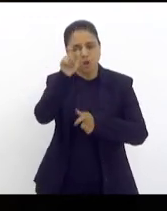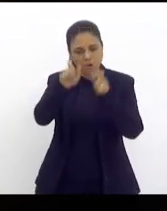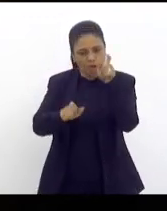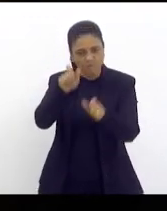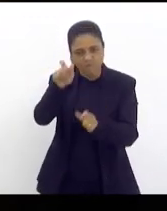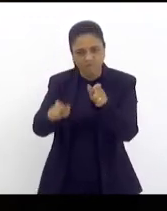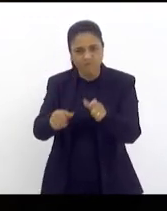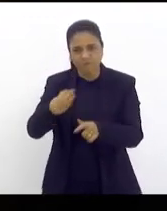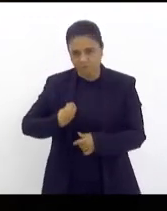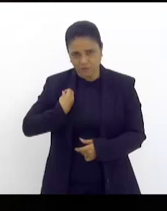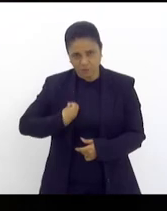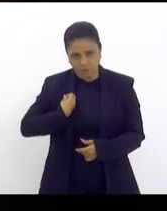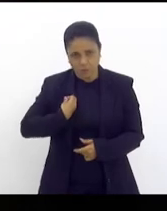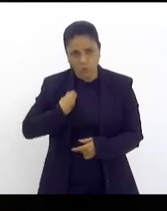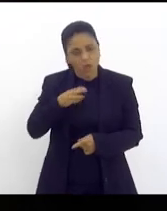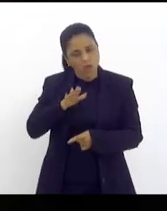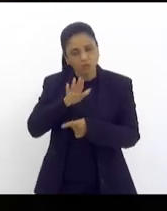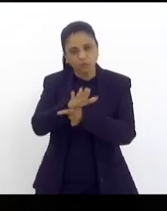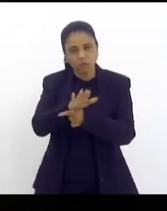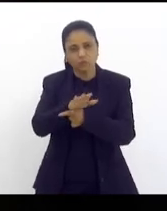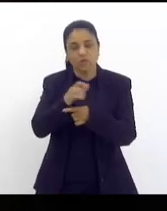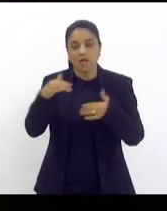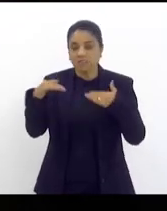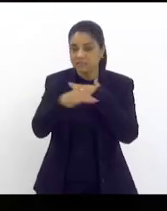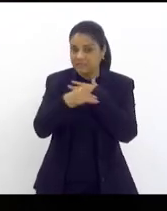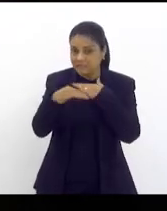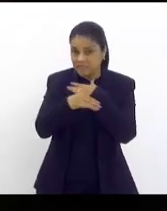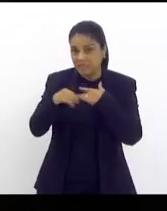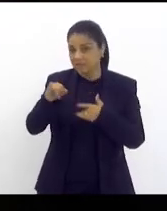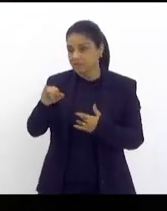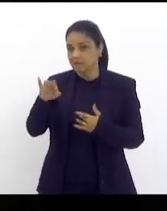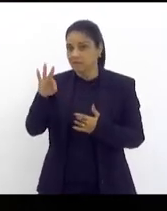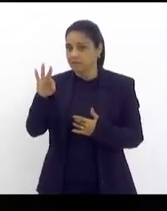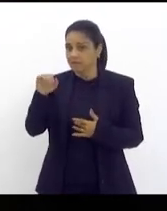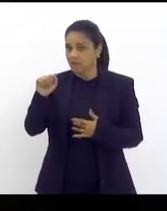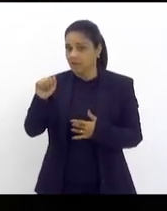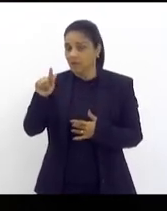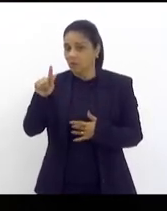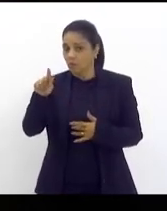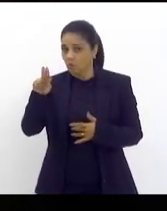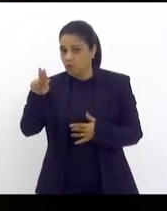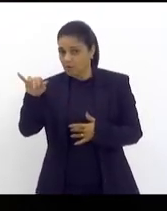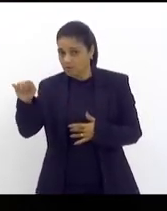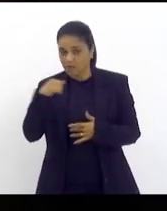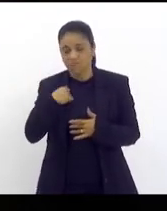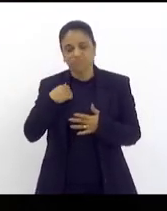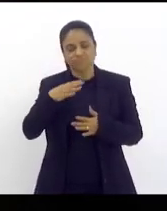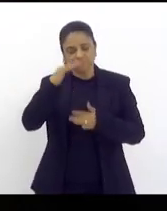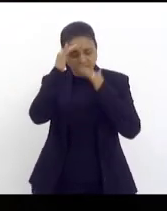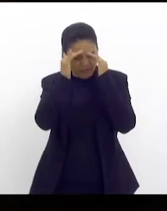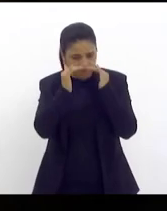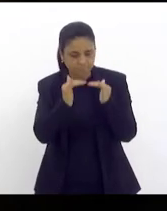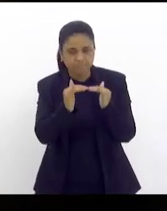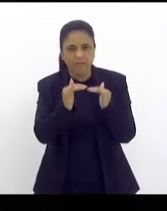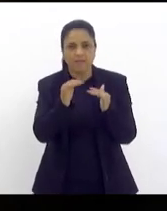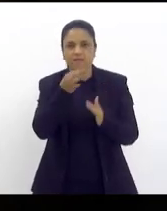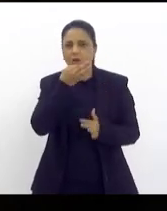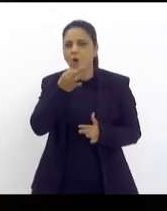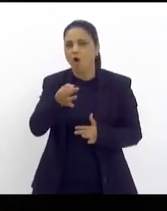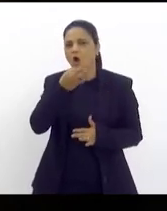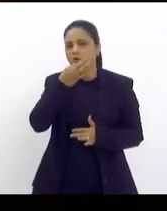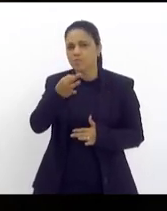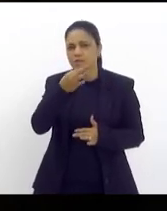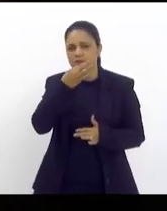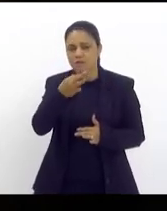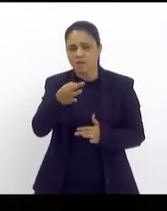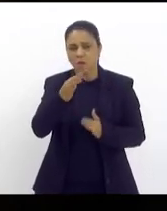outro. Façam de Itaguaí verdadeiramente o lugar que vocês escolheram para morar. E respeitem a opinião,